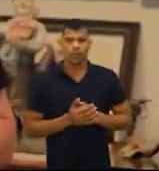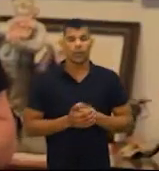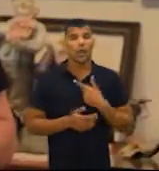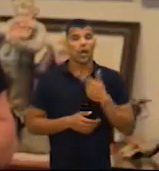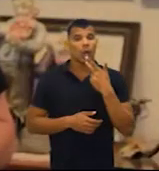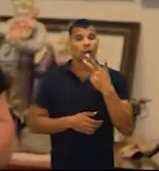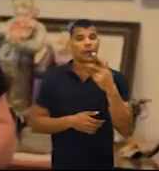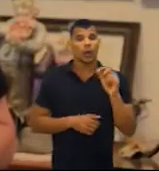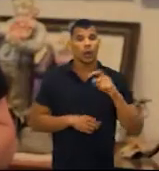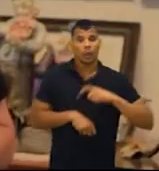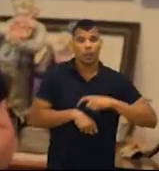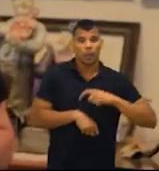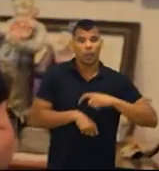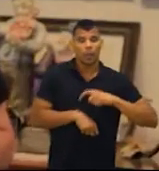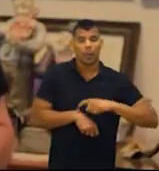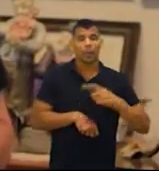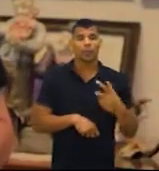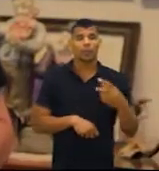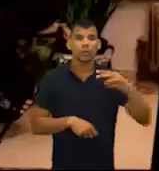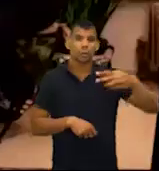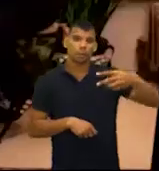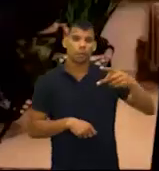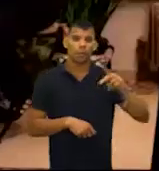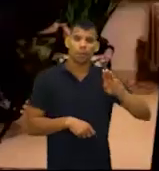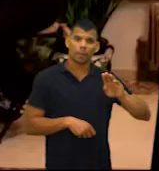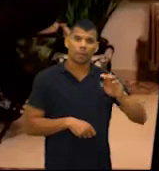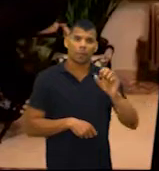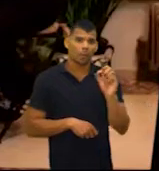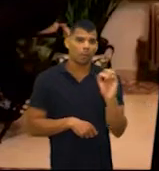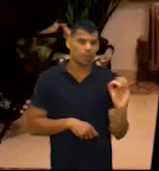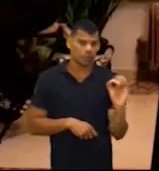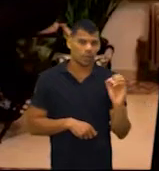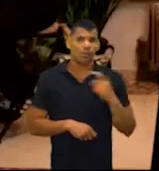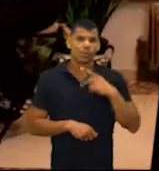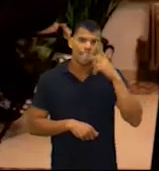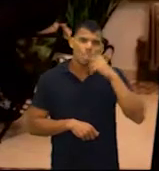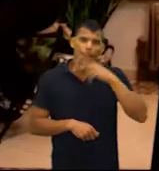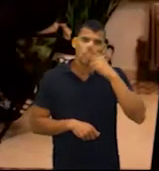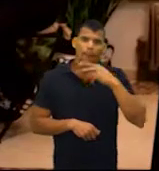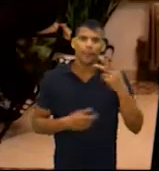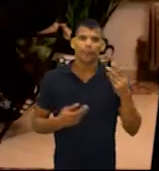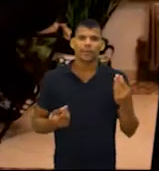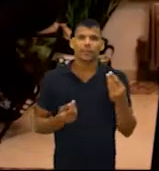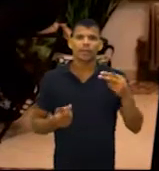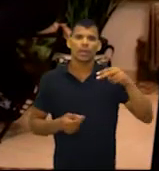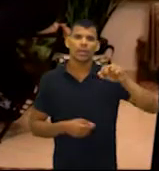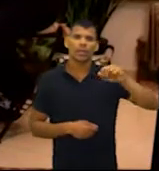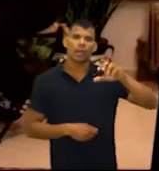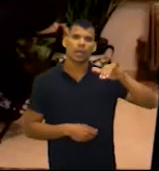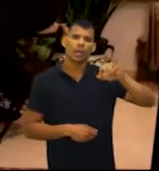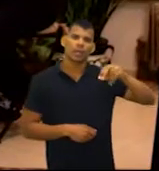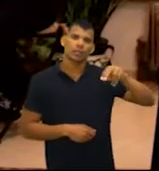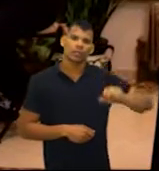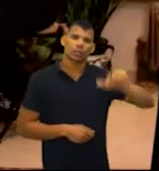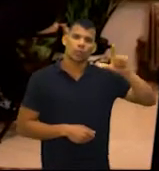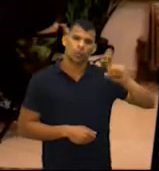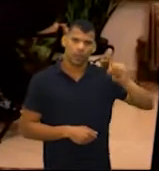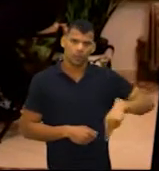Me fala daquele momento do MPB 80, quando você realmente é lançado como uma figura